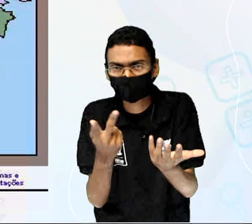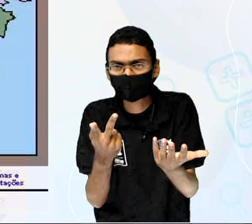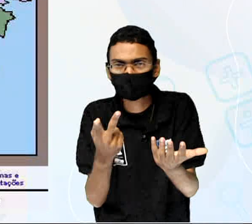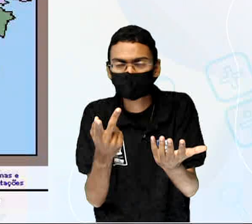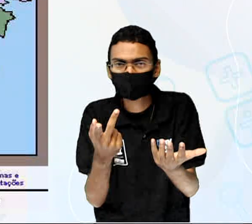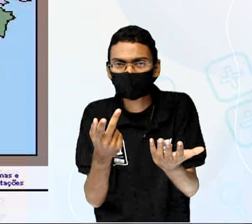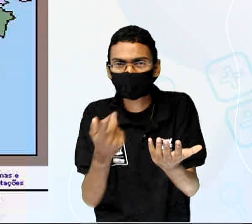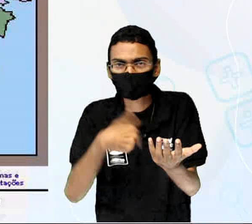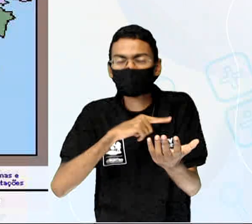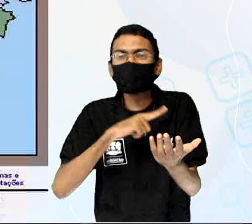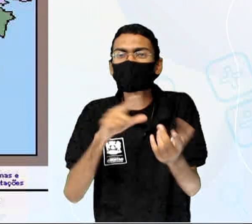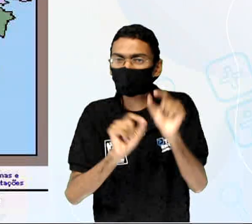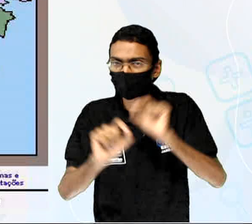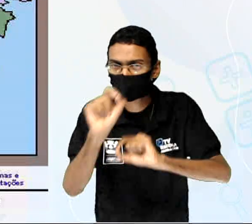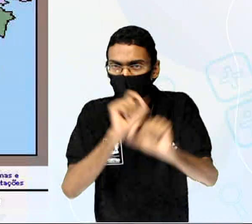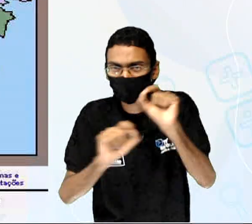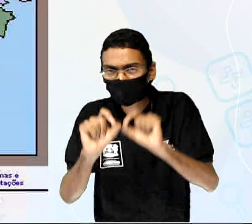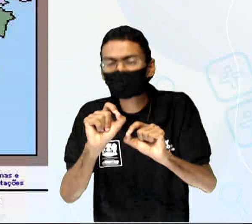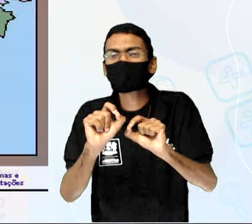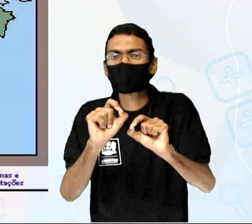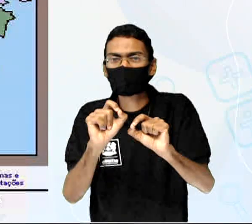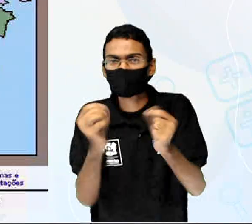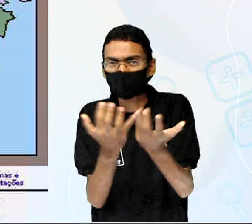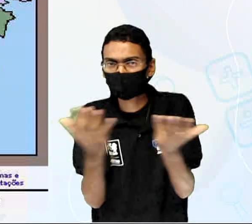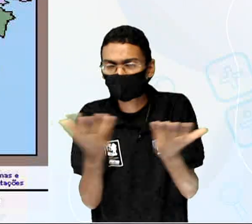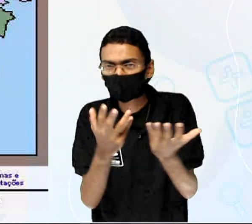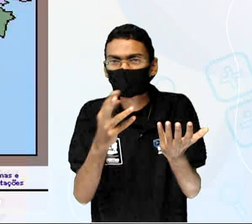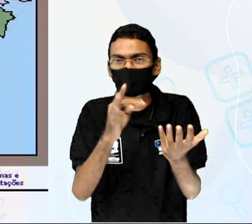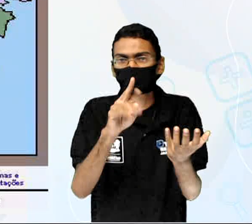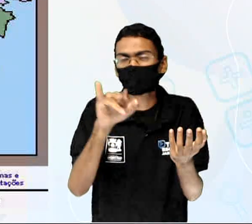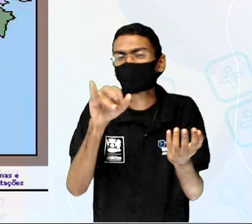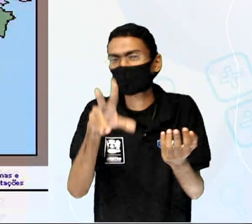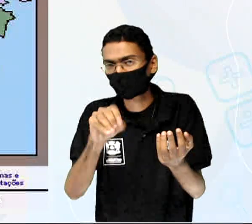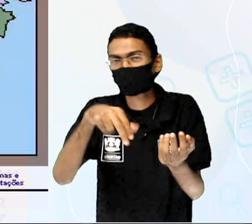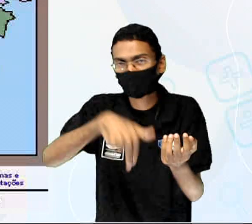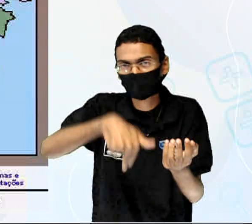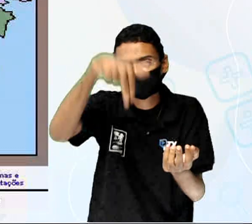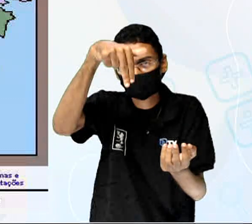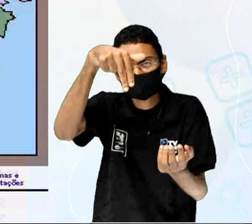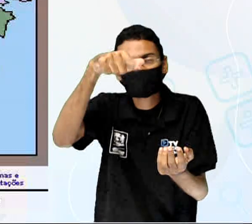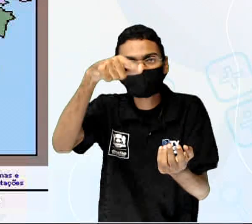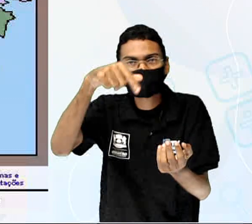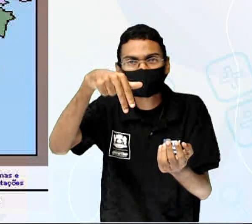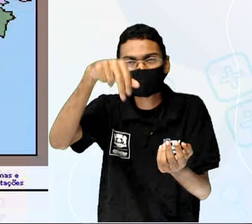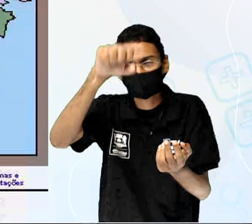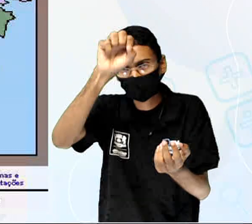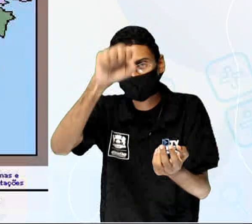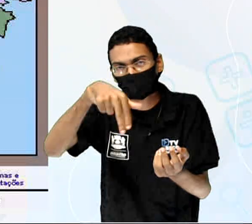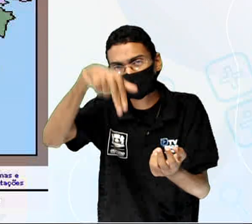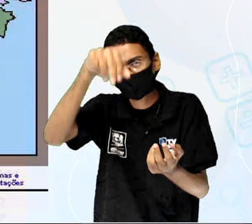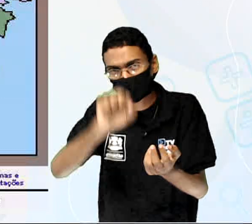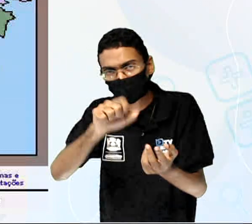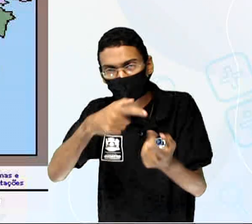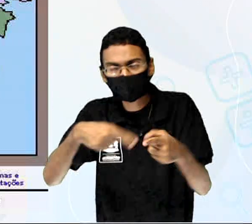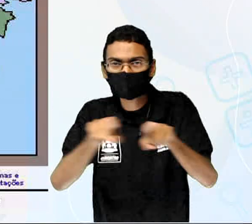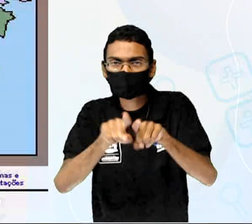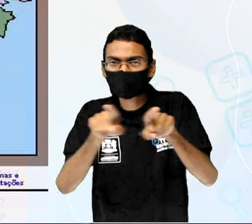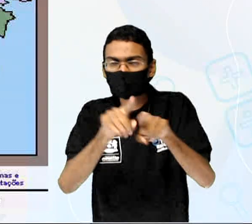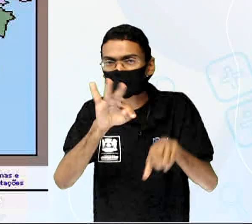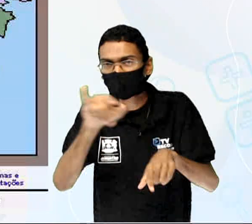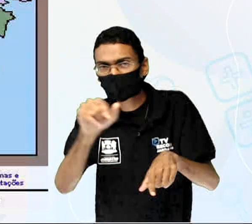Aral, além de diversos lagos, ok? Então, com relação ao clima, a gente tem que no extremo norte predomina a